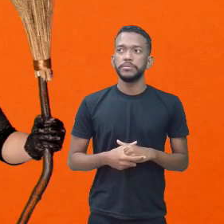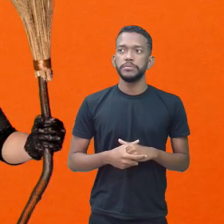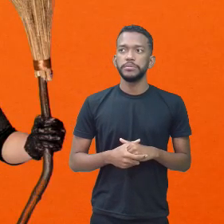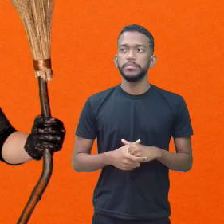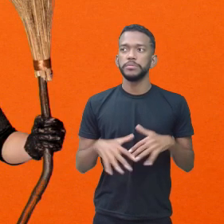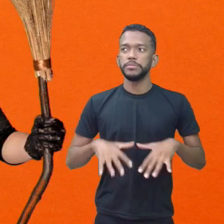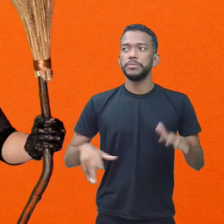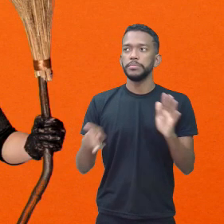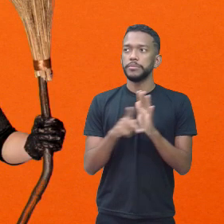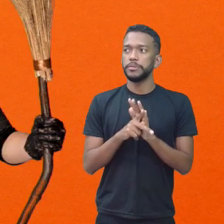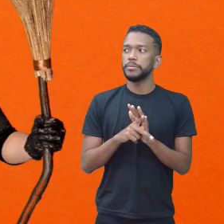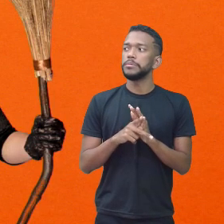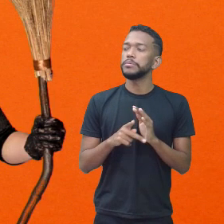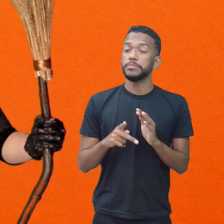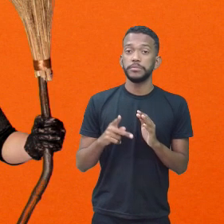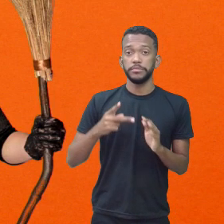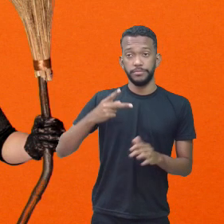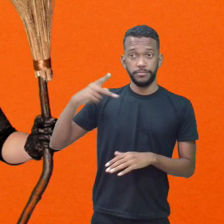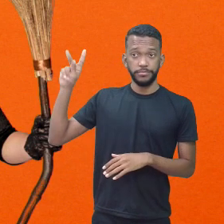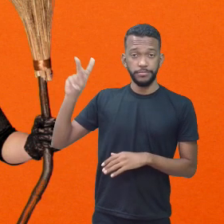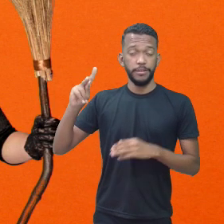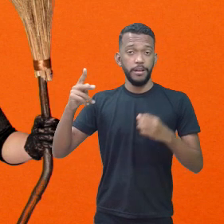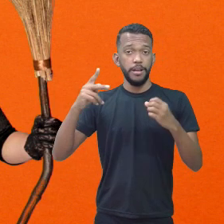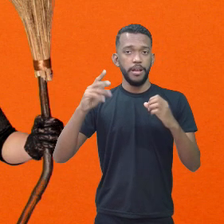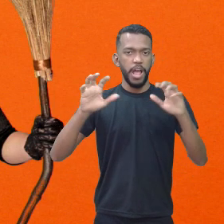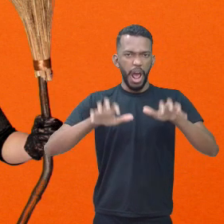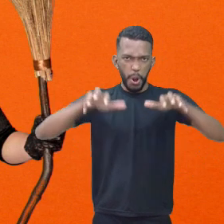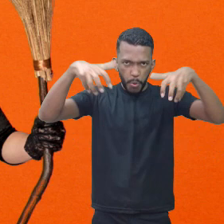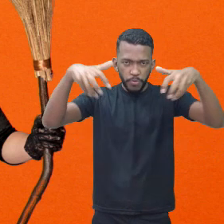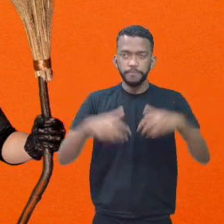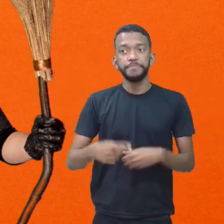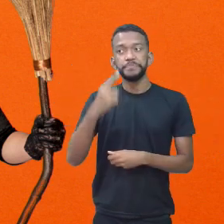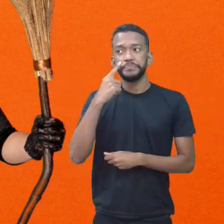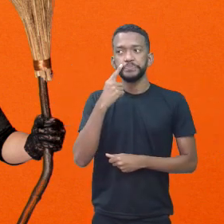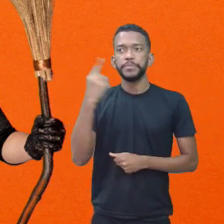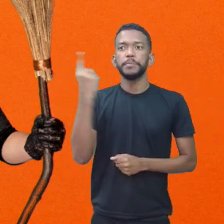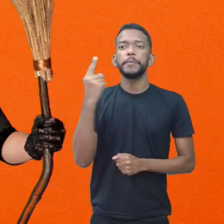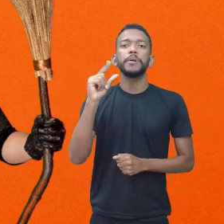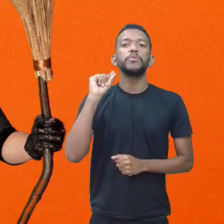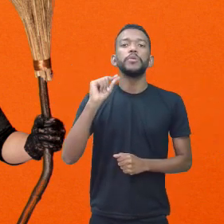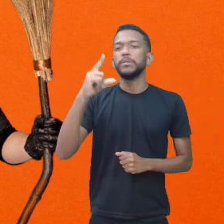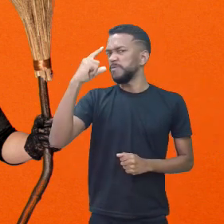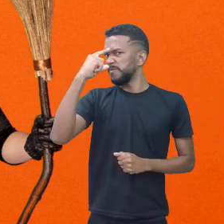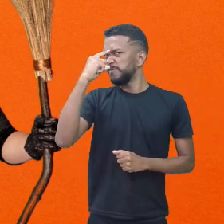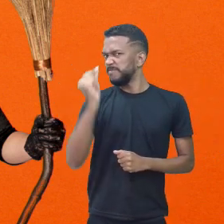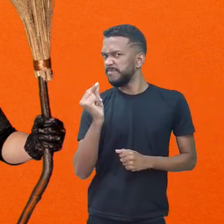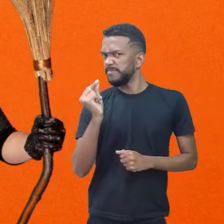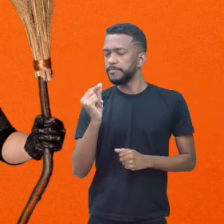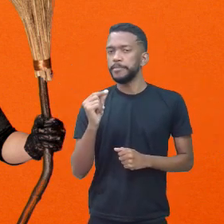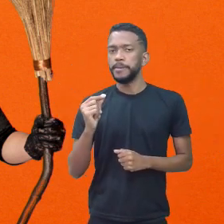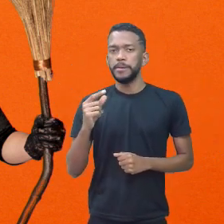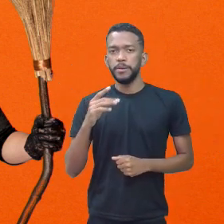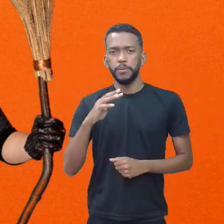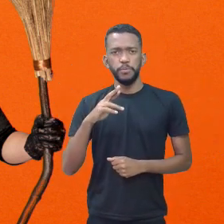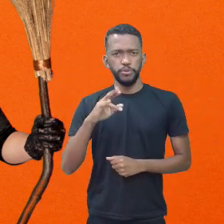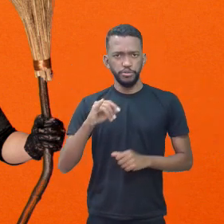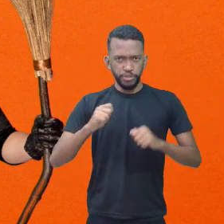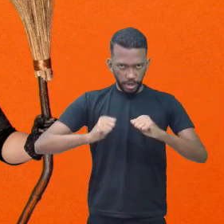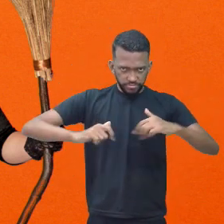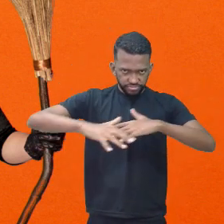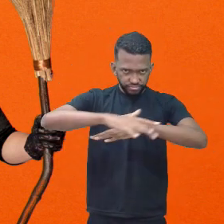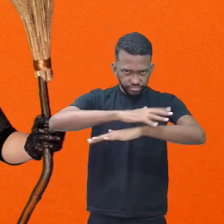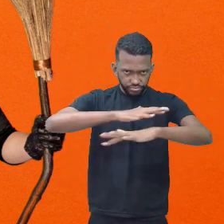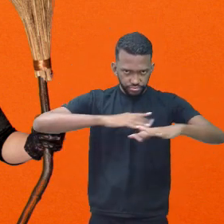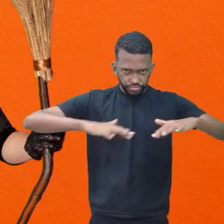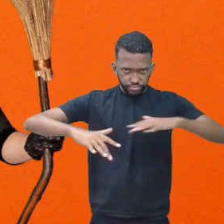na ideia do Halloween, tá certo? Então, alguns símbolos do Halloween. O primeiro símbolo, bruxa. Por que bruxa? Primeiro símbolo.